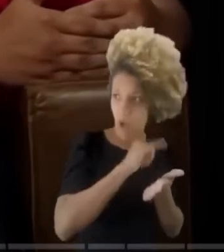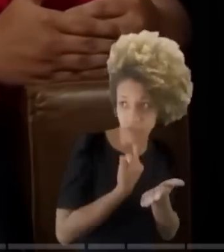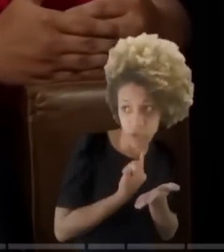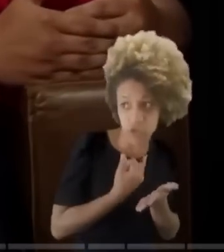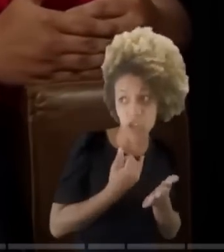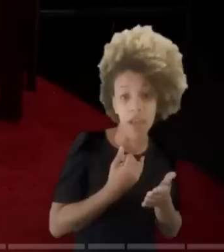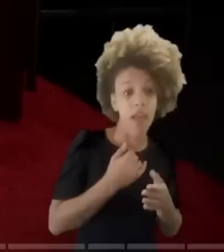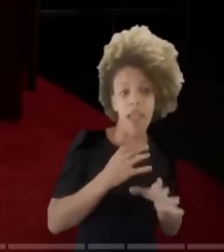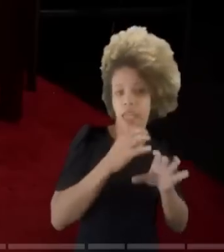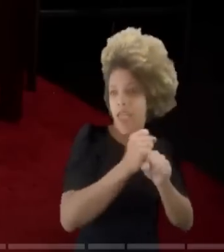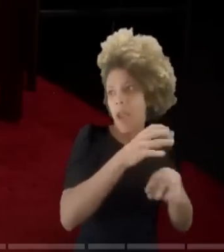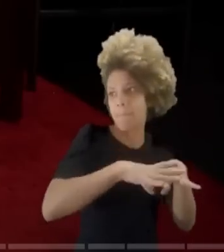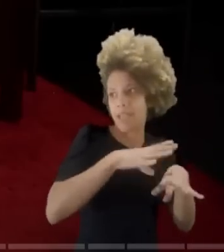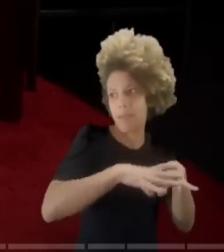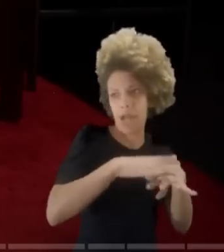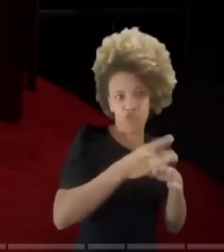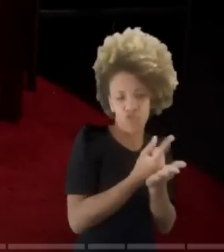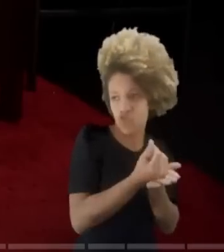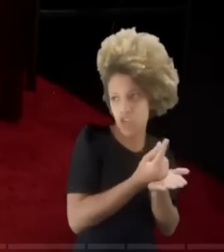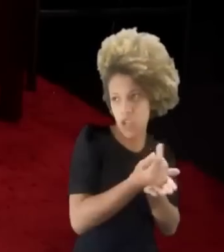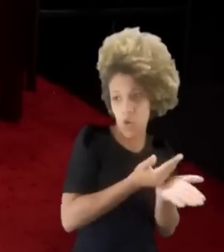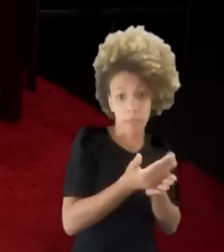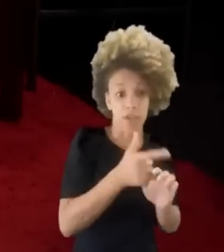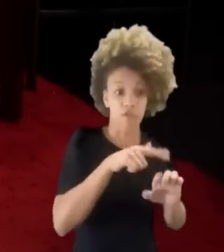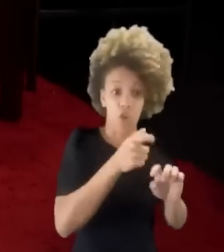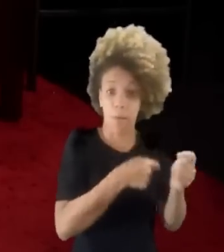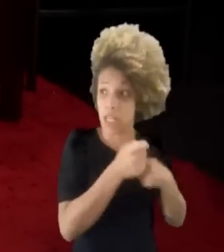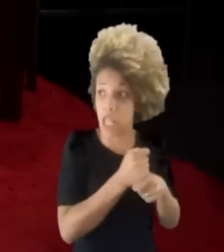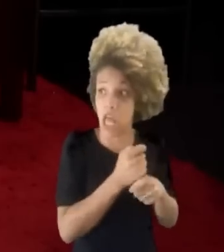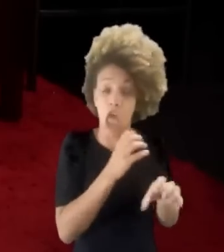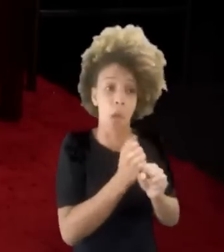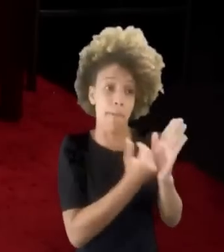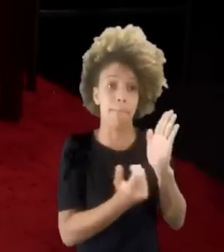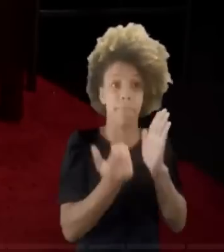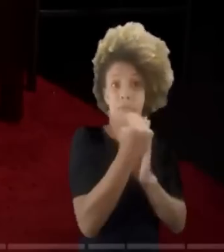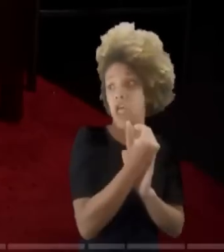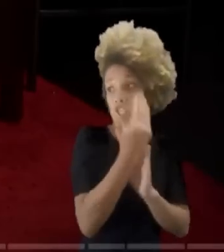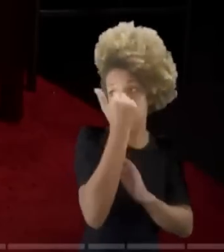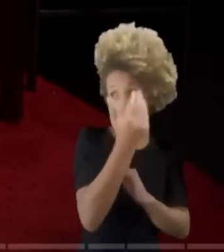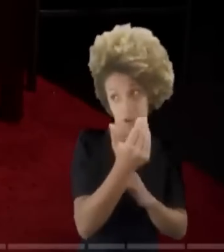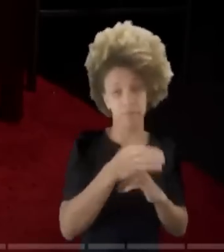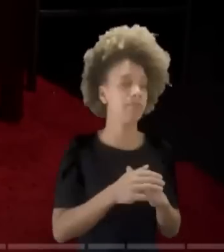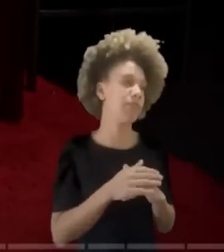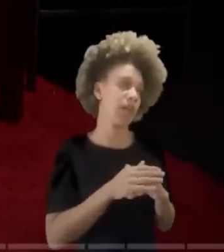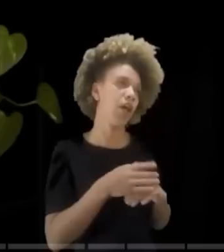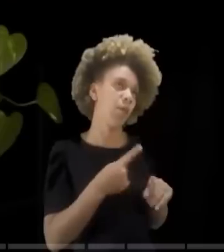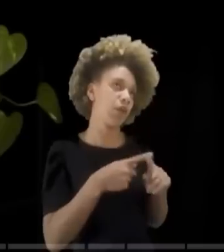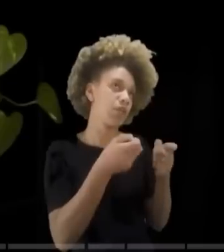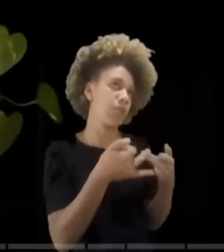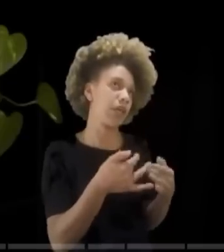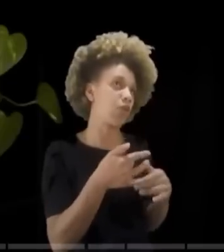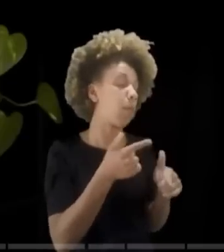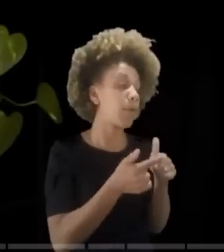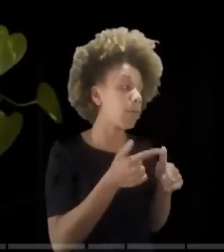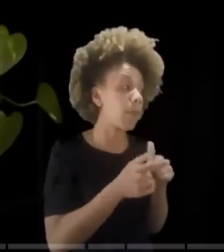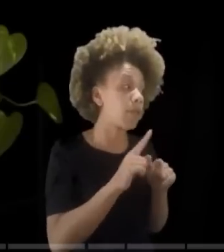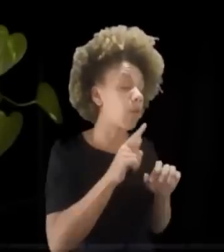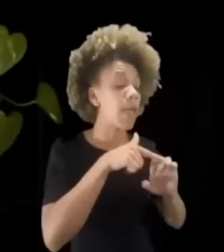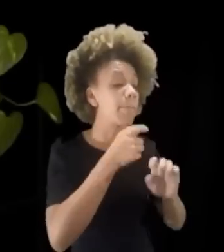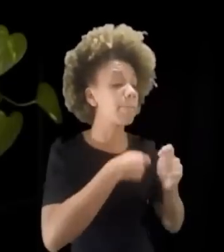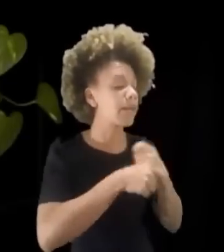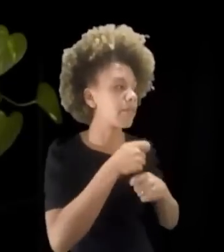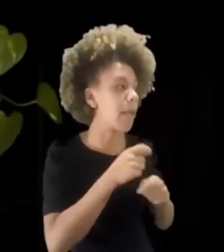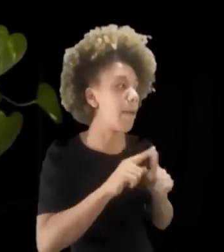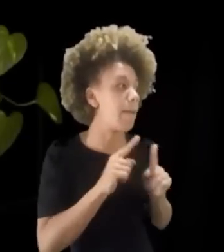ele já começa ele já começa e tipo assim eu vou empreender e eu vou ser um dos maiores empreendedores de sucesso tá falando o seguinte o problema não é empreender